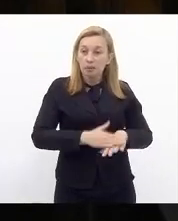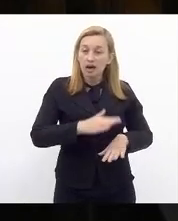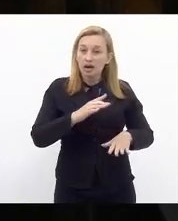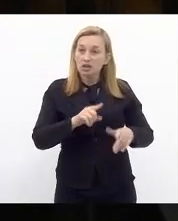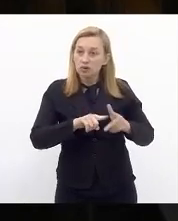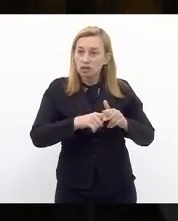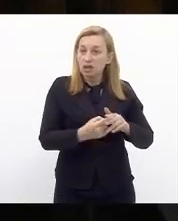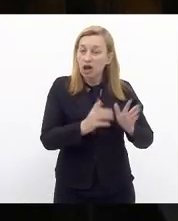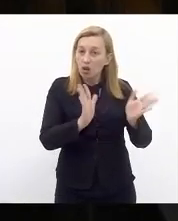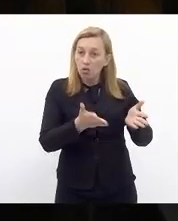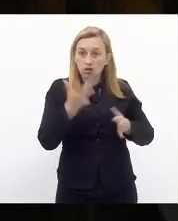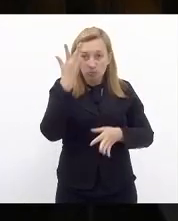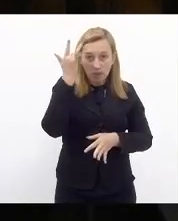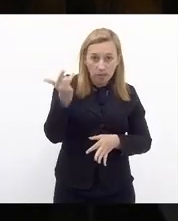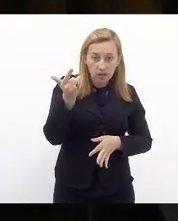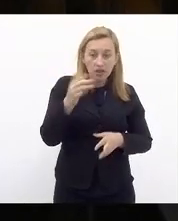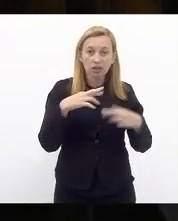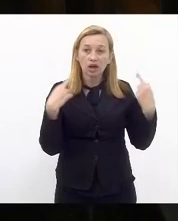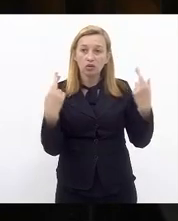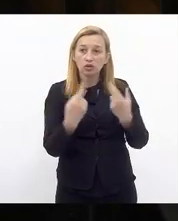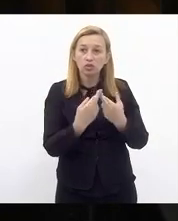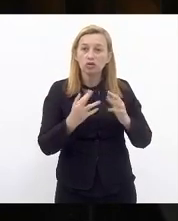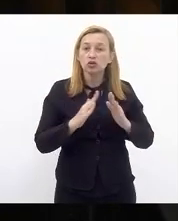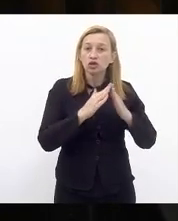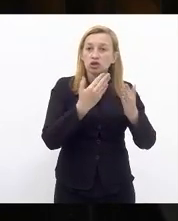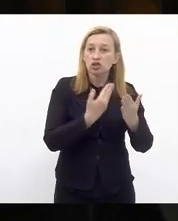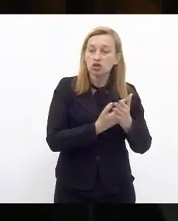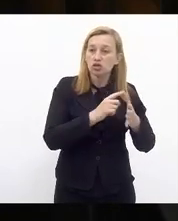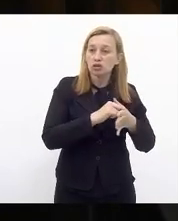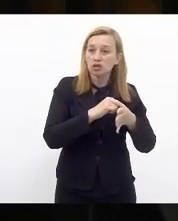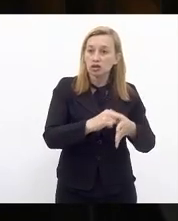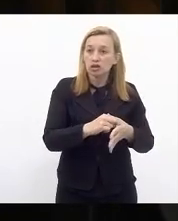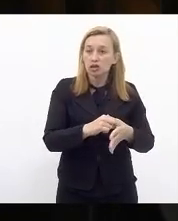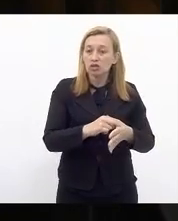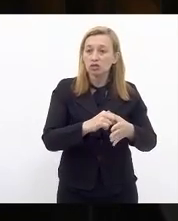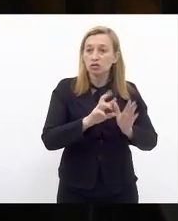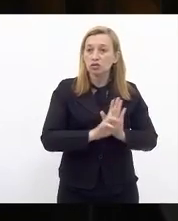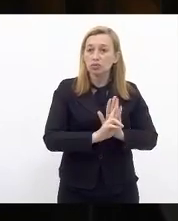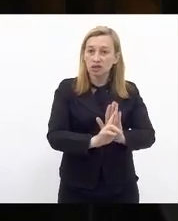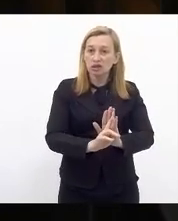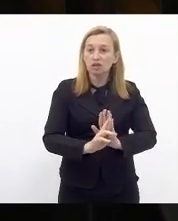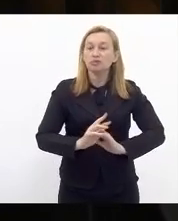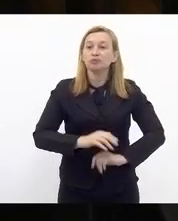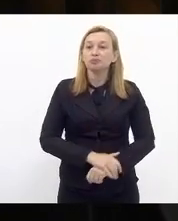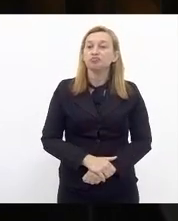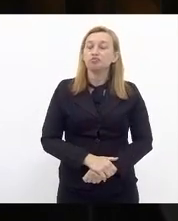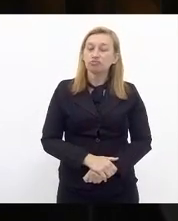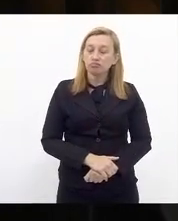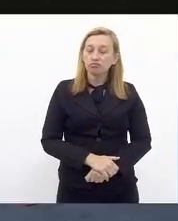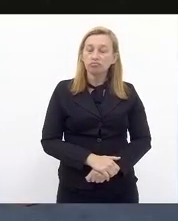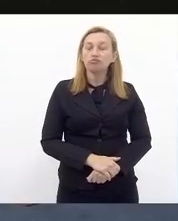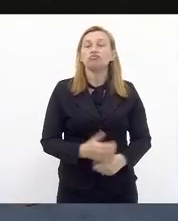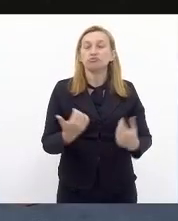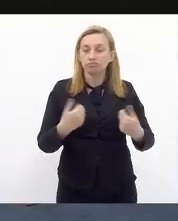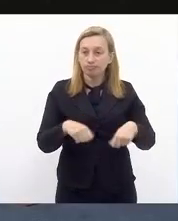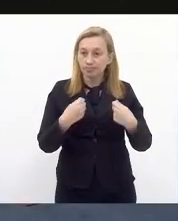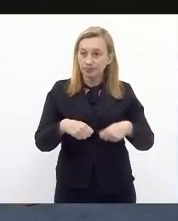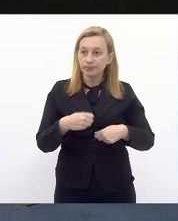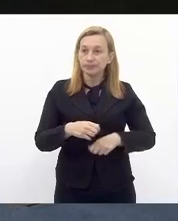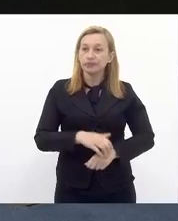mais ainda hoje para amanhã na reunião de líderes Conde os representantes mas a gente precisa